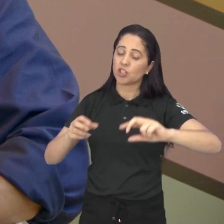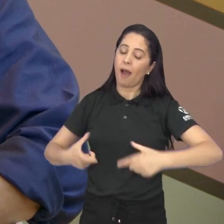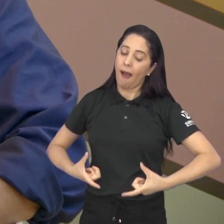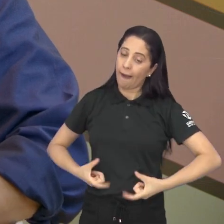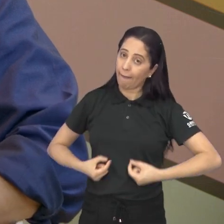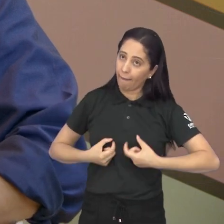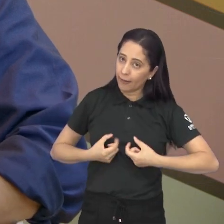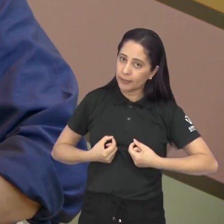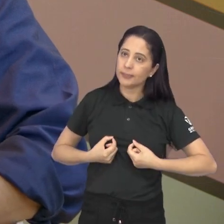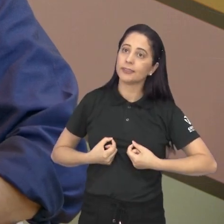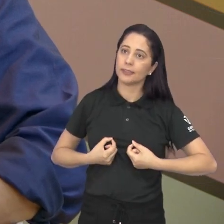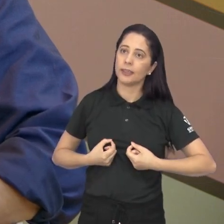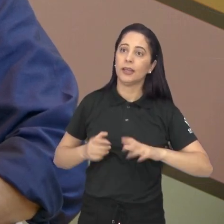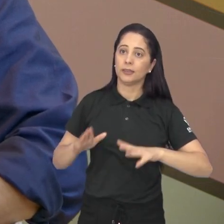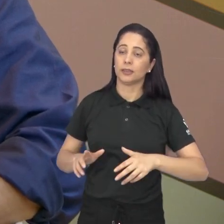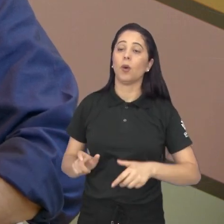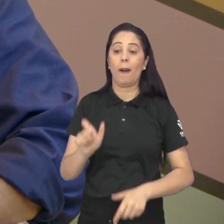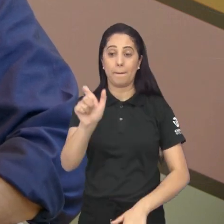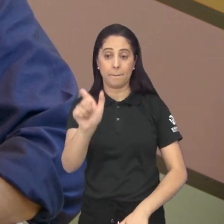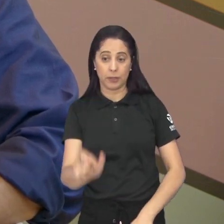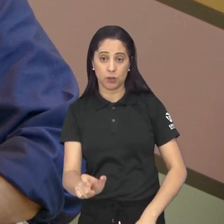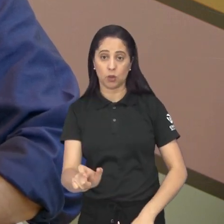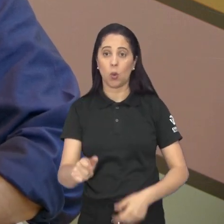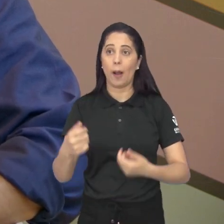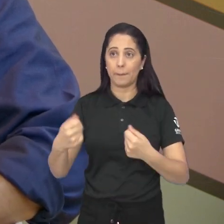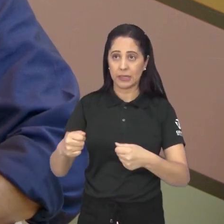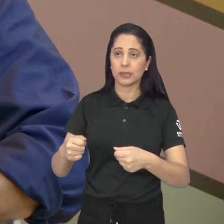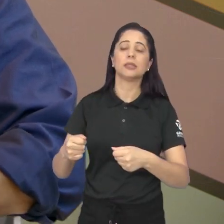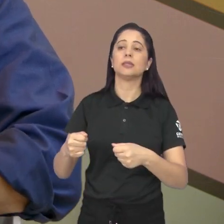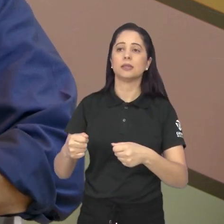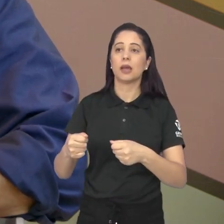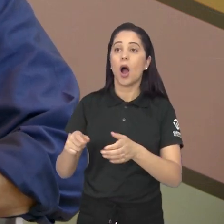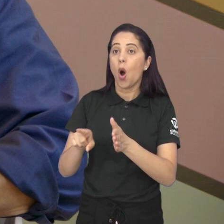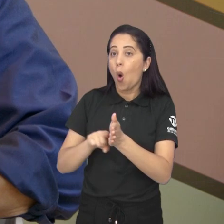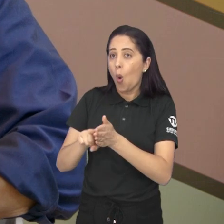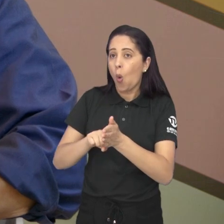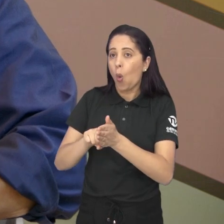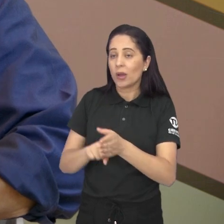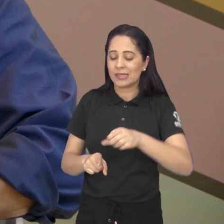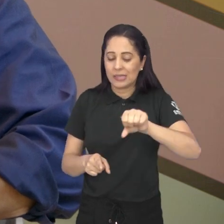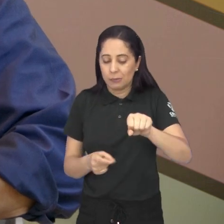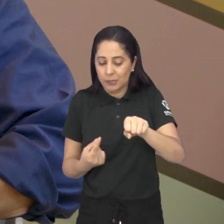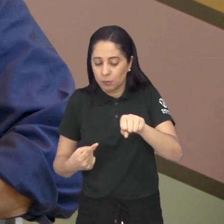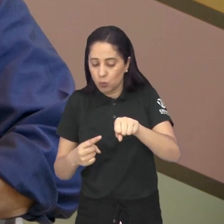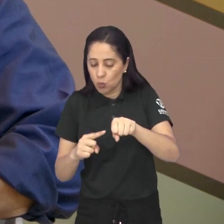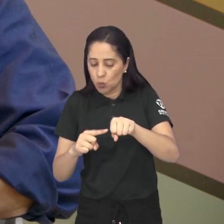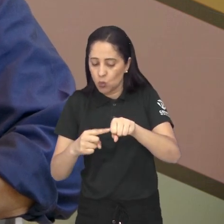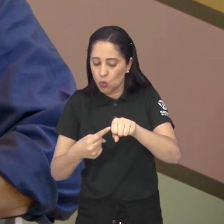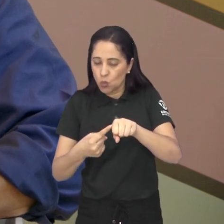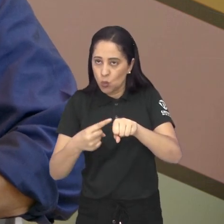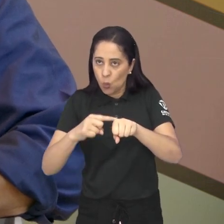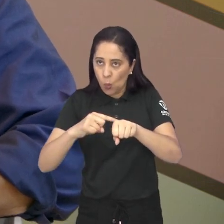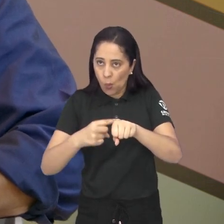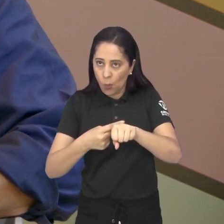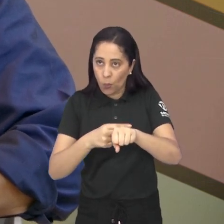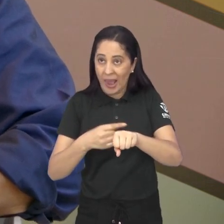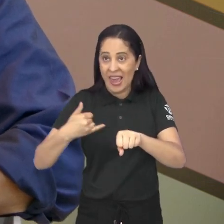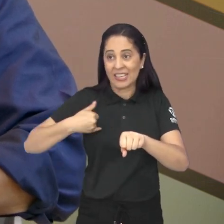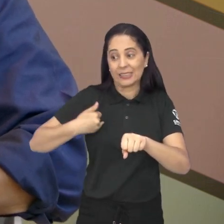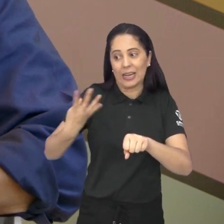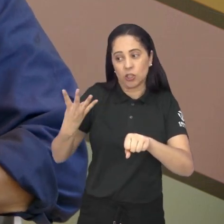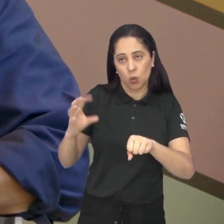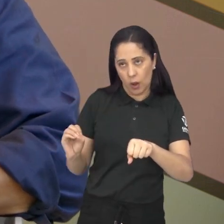parentes de primeiro grau, a gente pede para começar a fazer colonoscopia, né, que é o exame preventivo, a partir